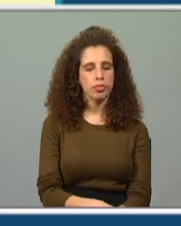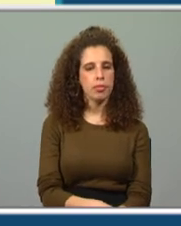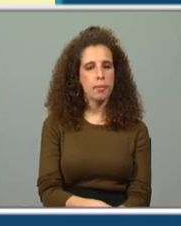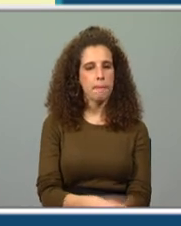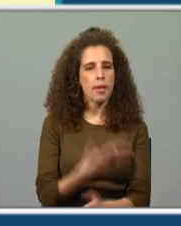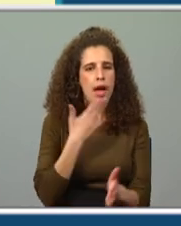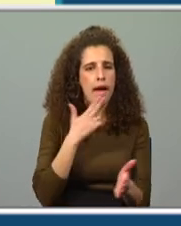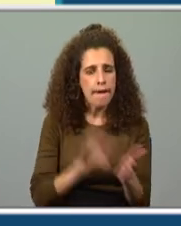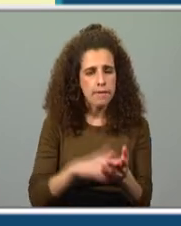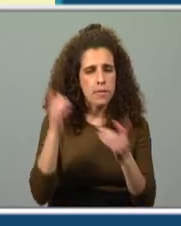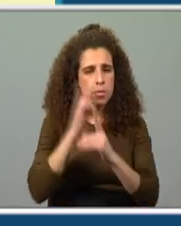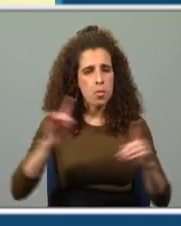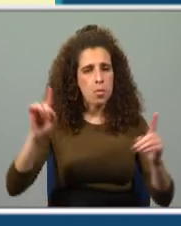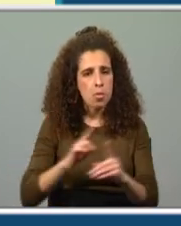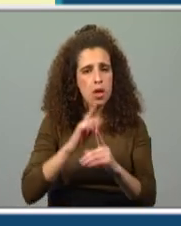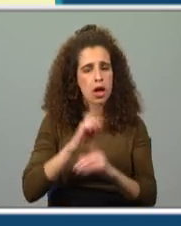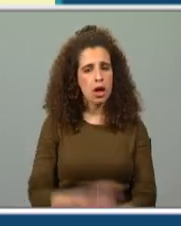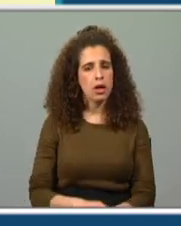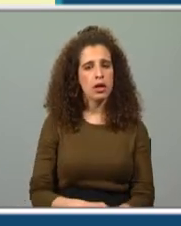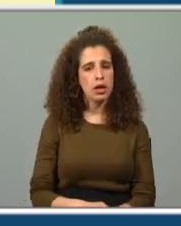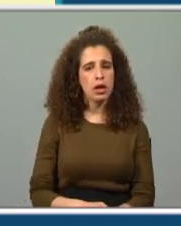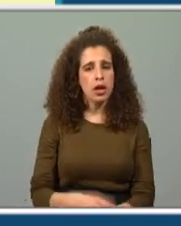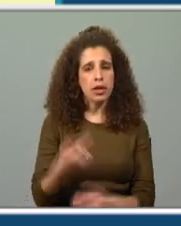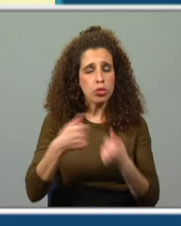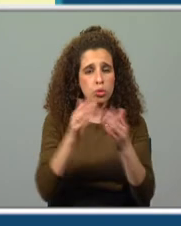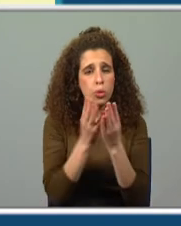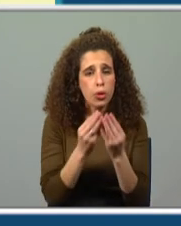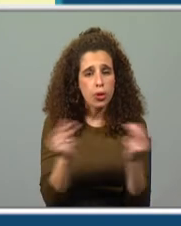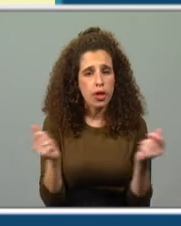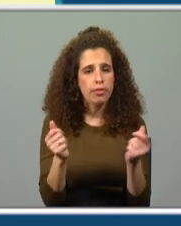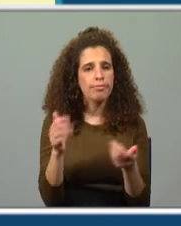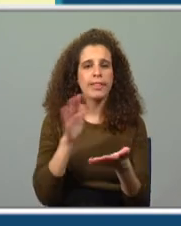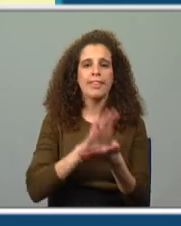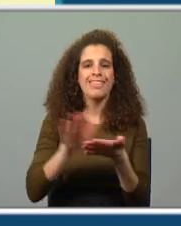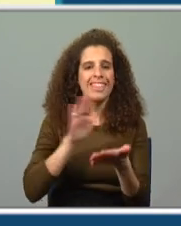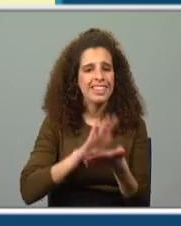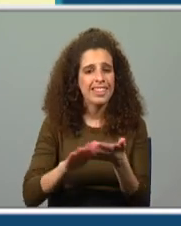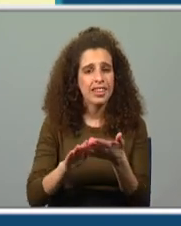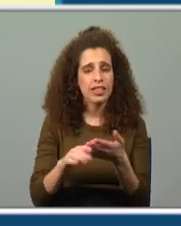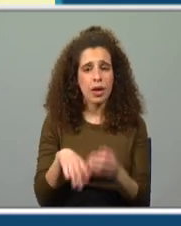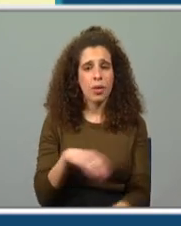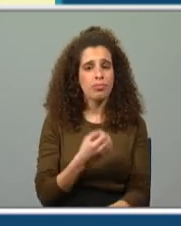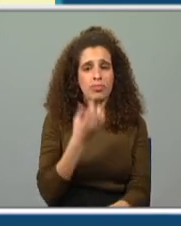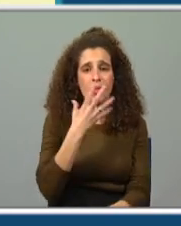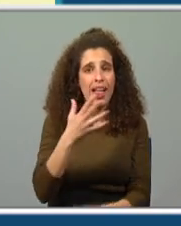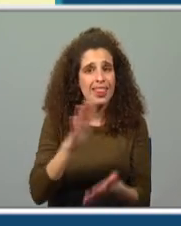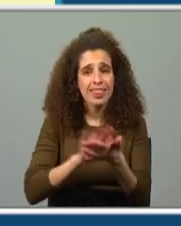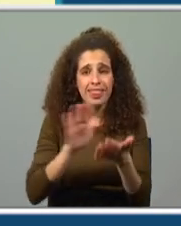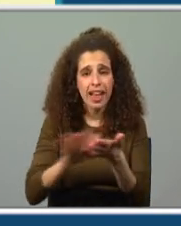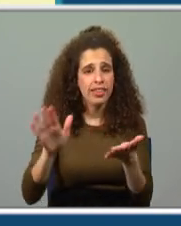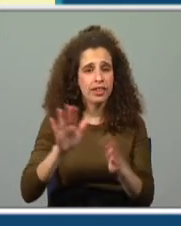É verdade, maestro Palheta. As notas estão a desaparecer. Nada de nada, nem um suspiro. Não